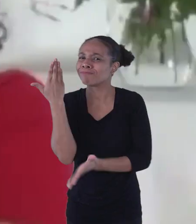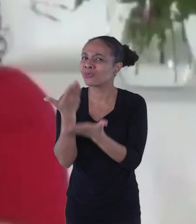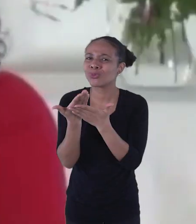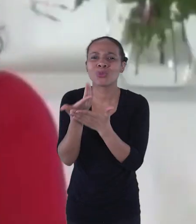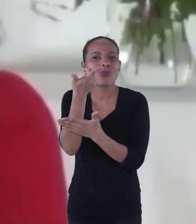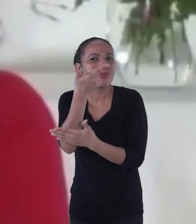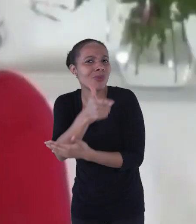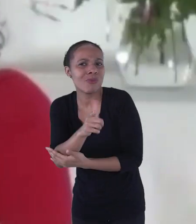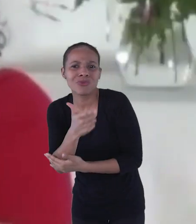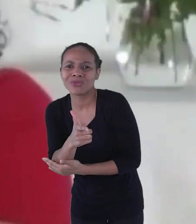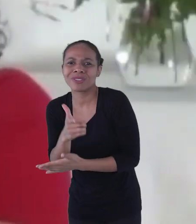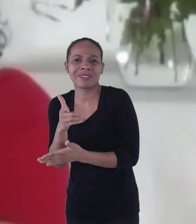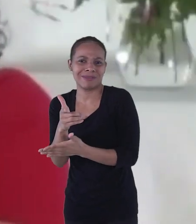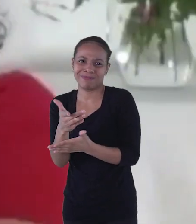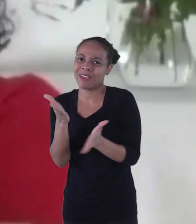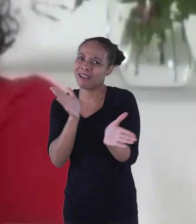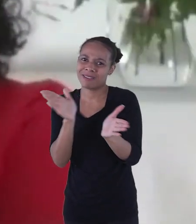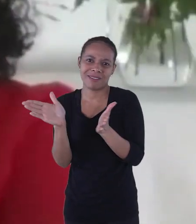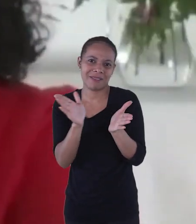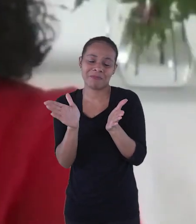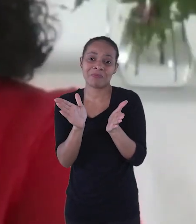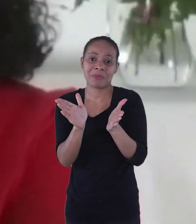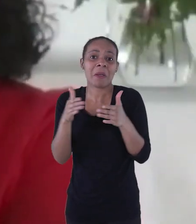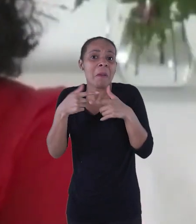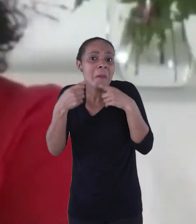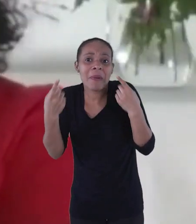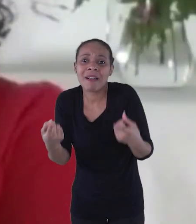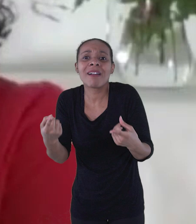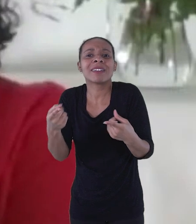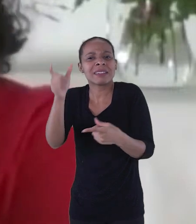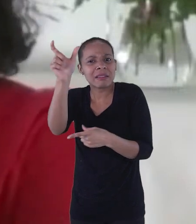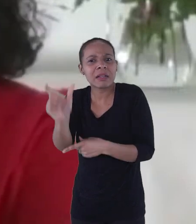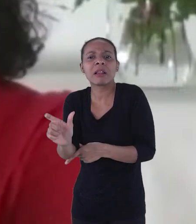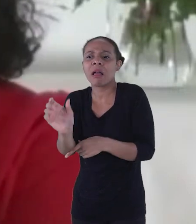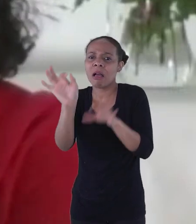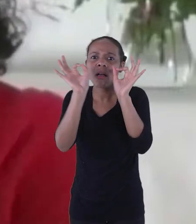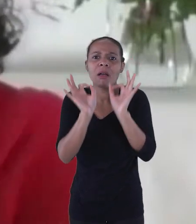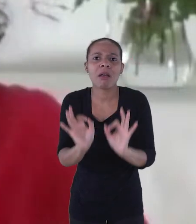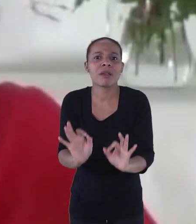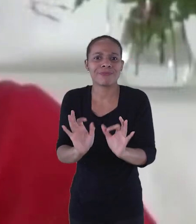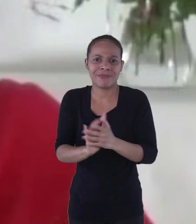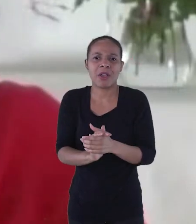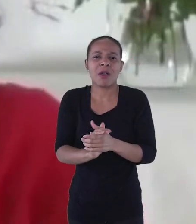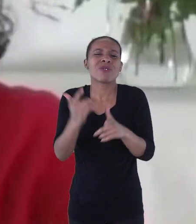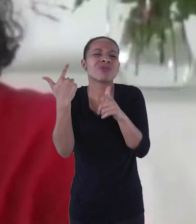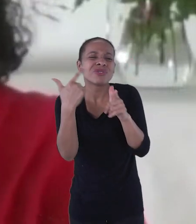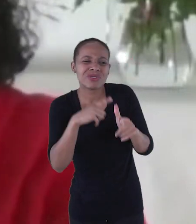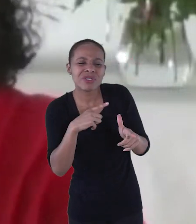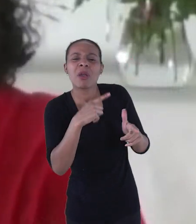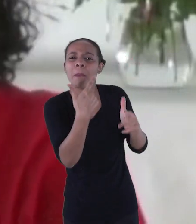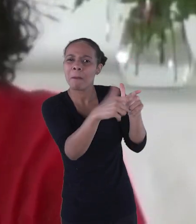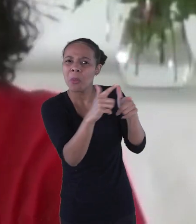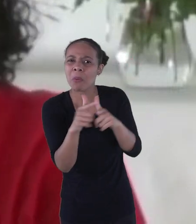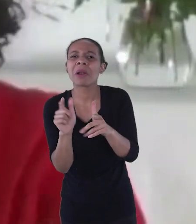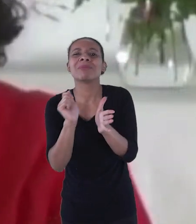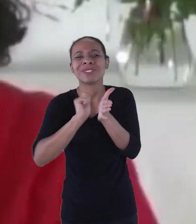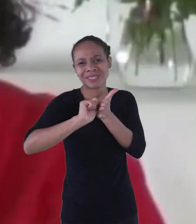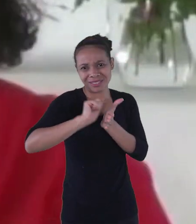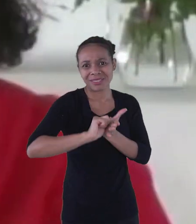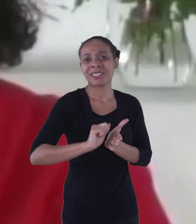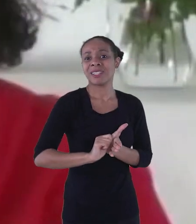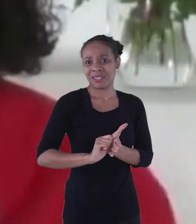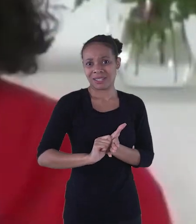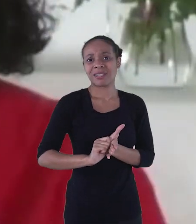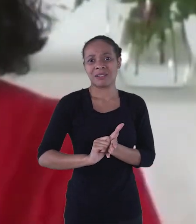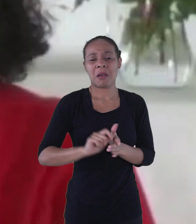obra legível. Os problemas dela de gramática, os problemas de escrita, de reprodução